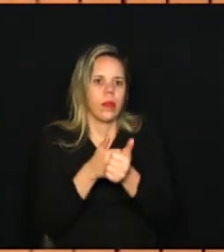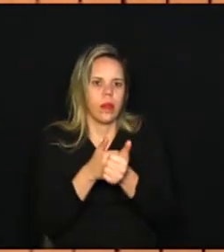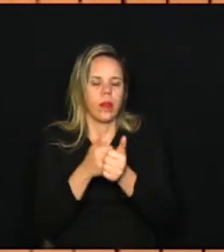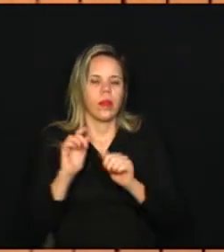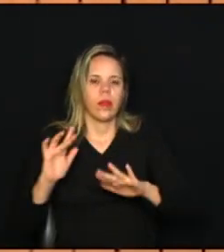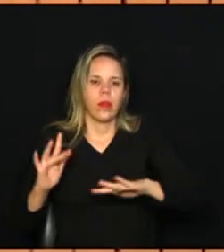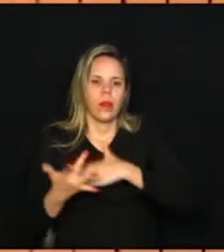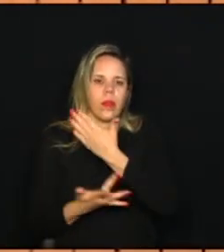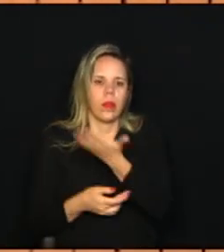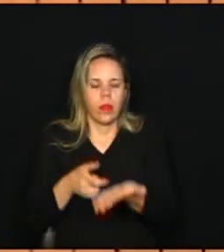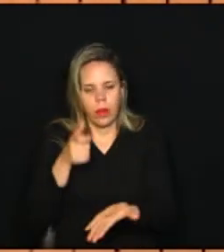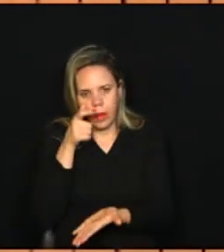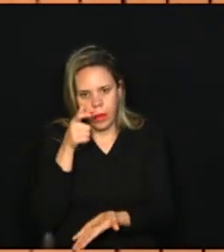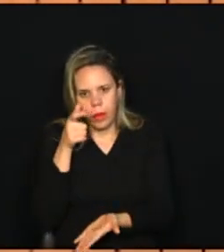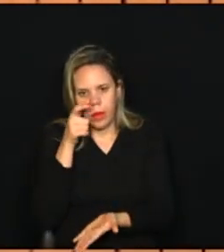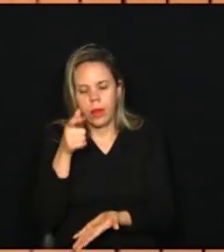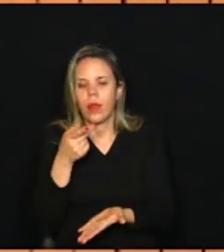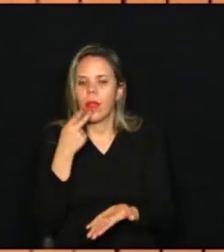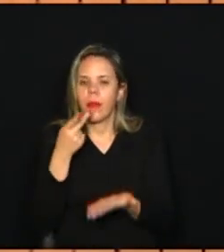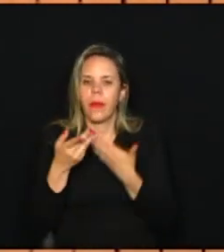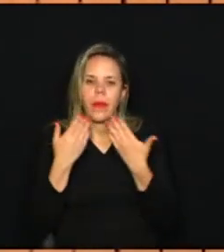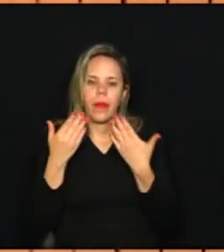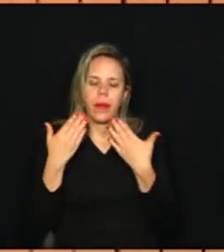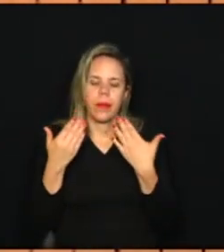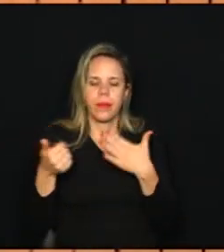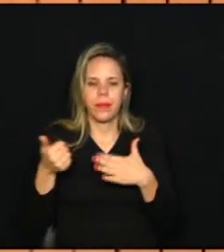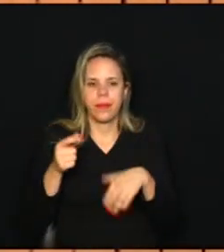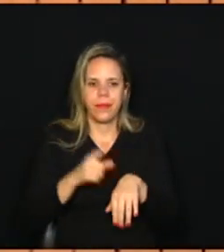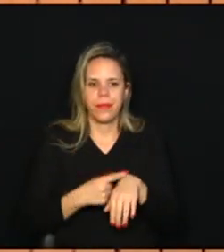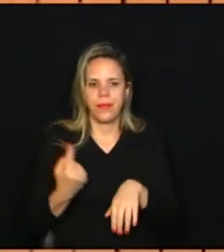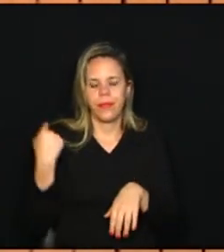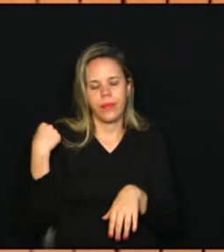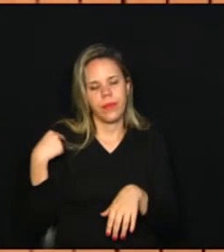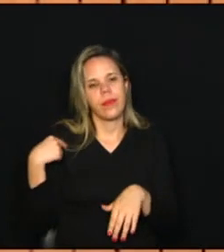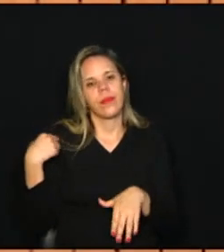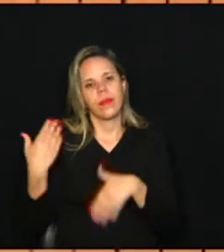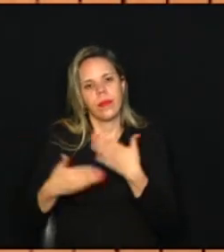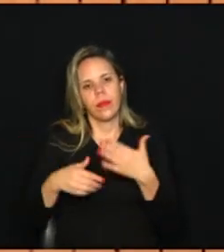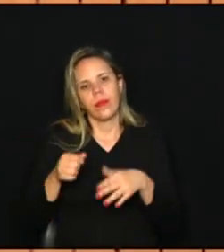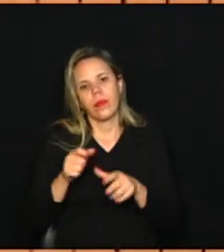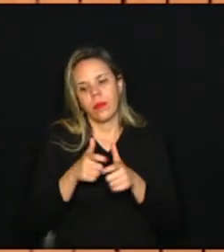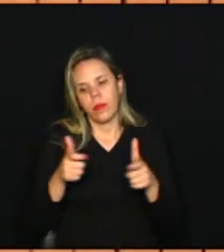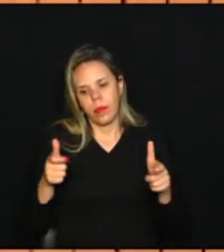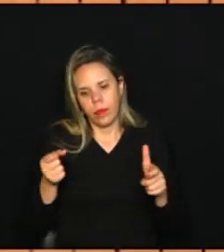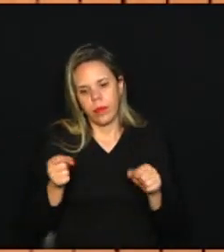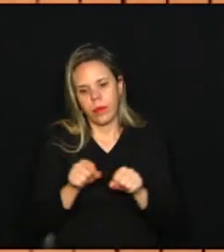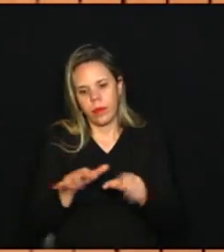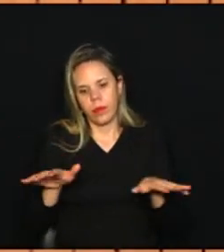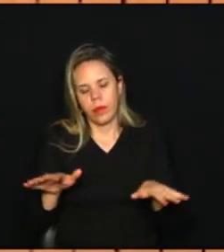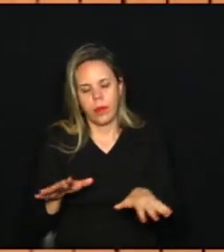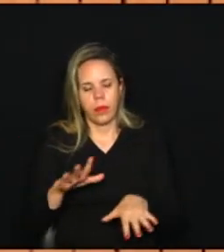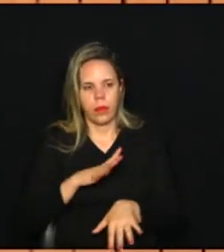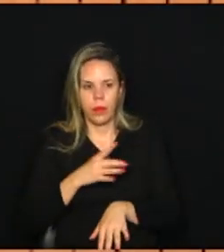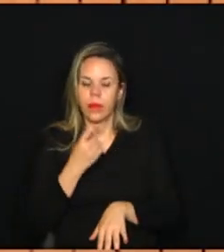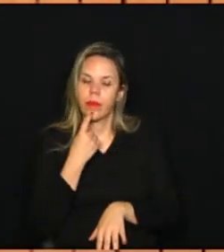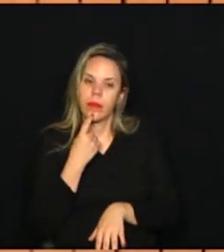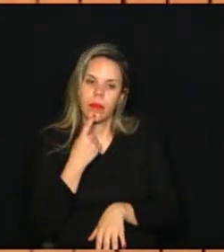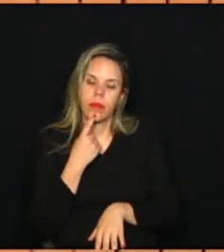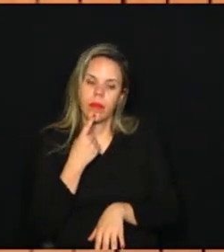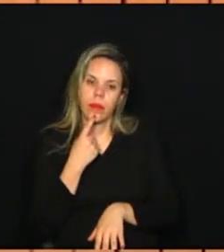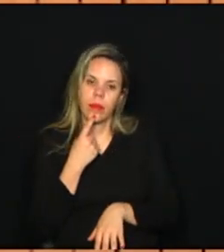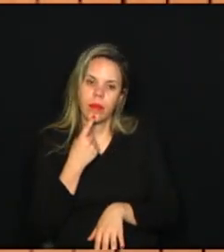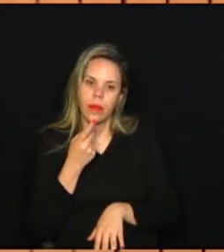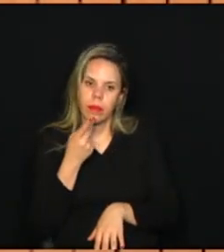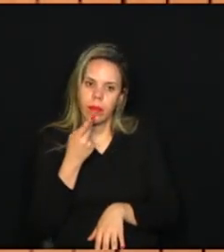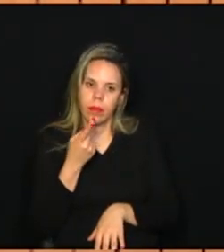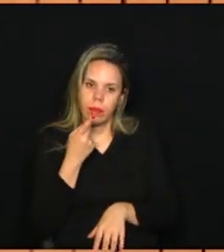redes sociais, que nós discutimos aqui num primeiro momento o cenário da pandemia na cidade de Campinas, falamos